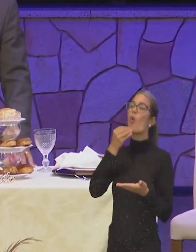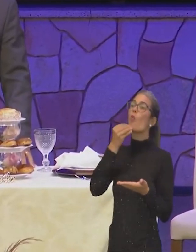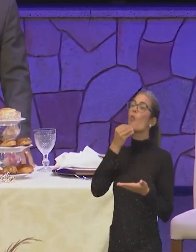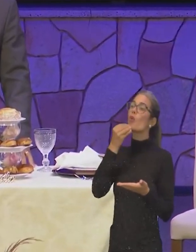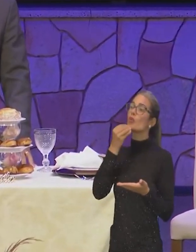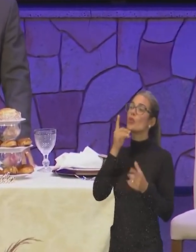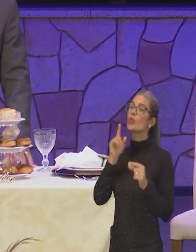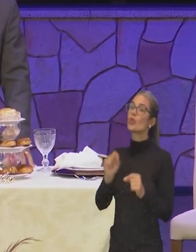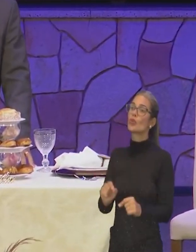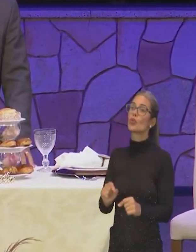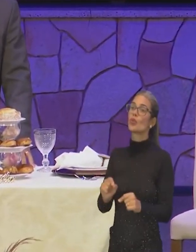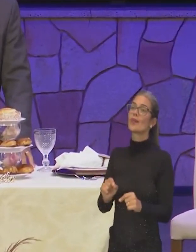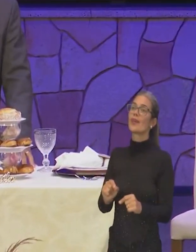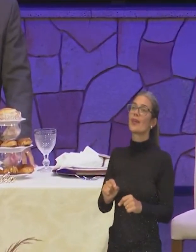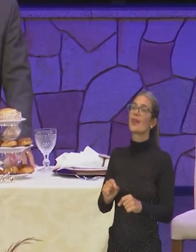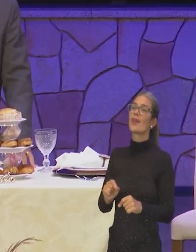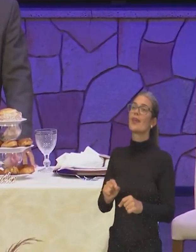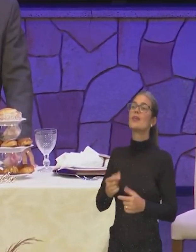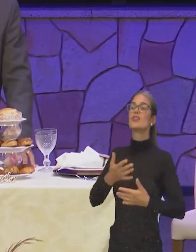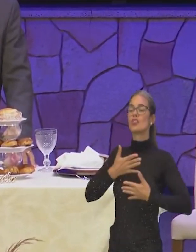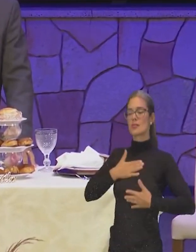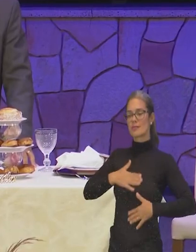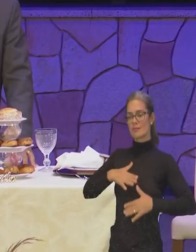que as nossas armas são baixadas,